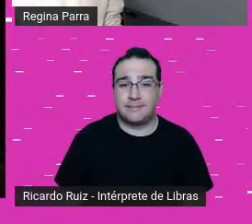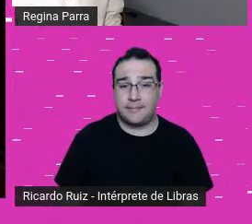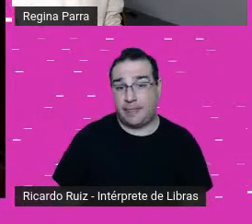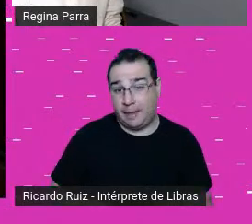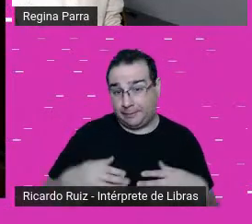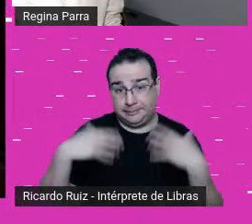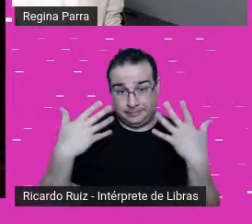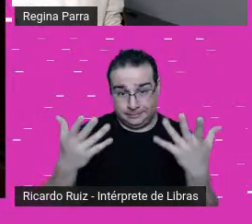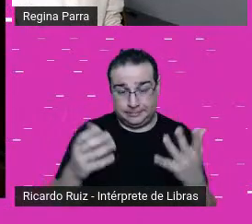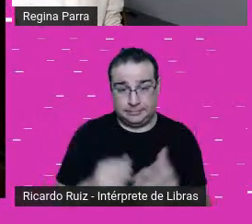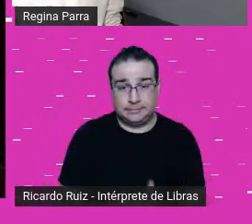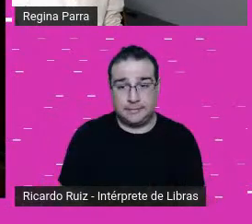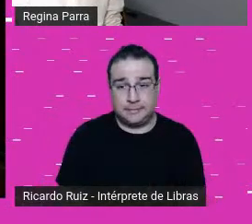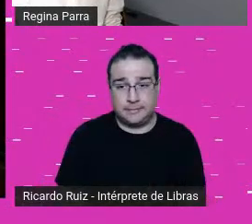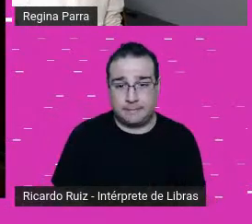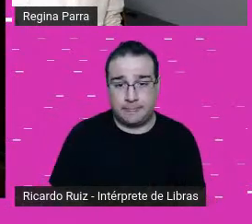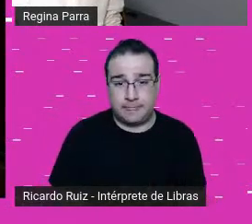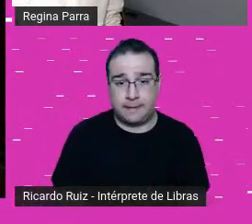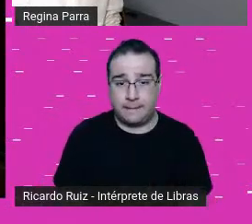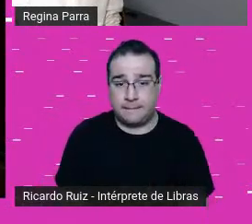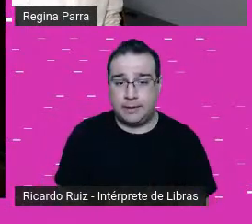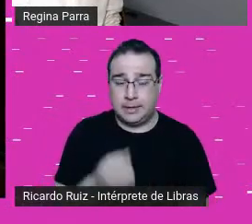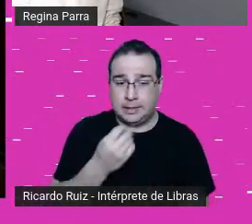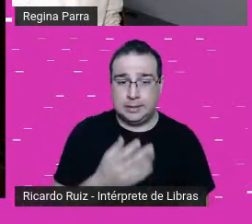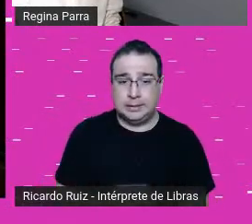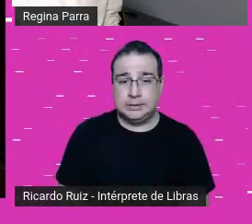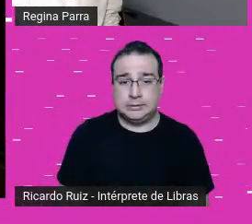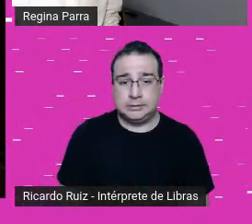lá. Bom,